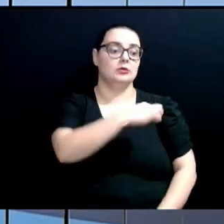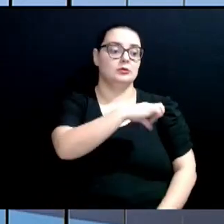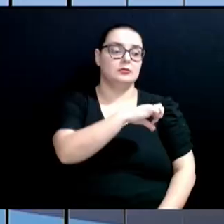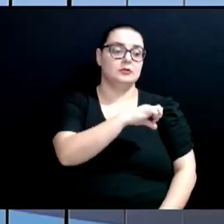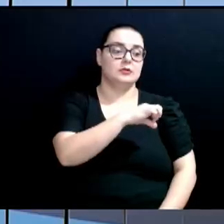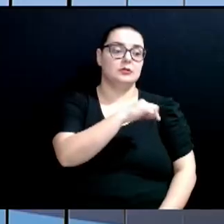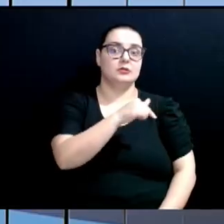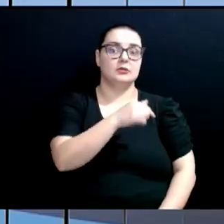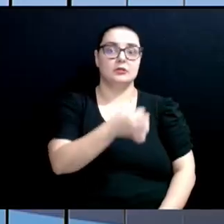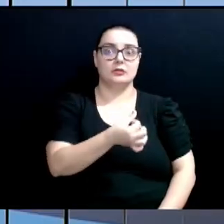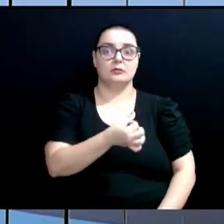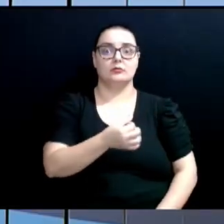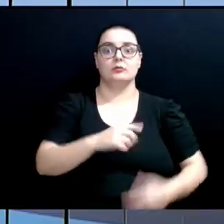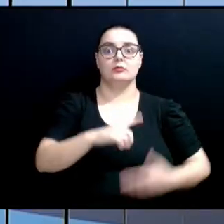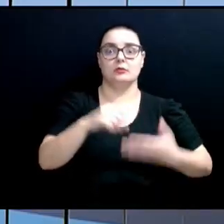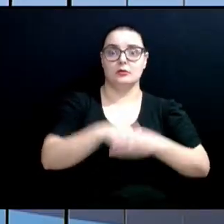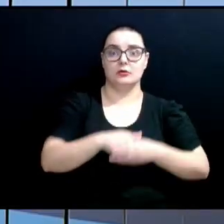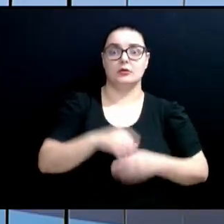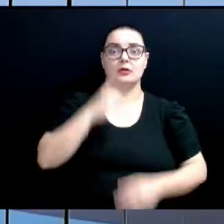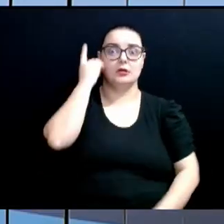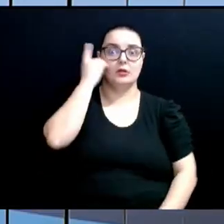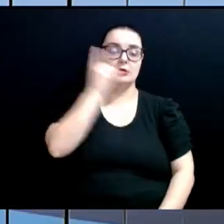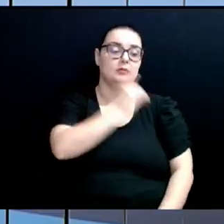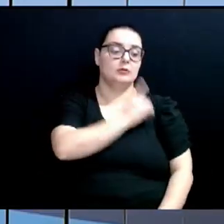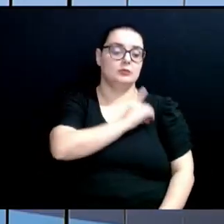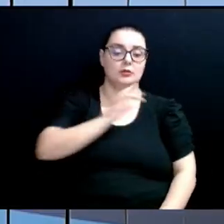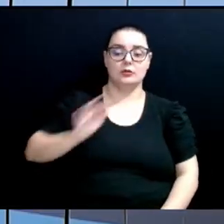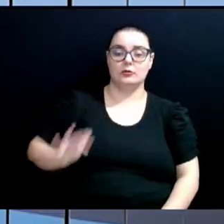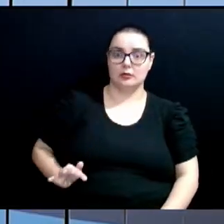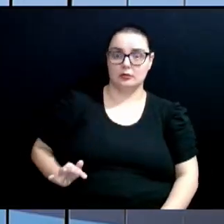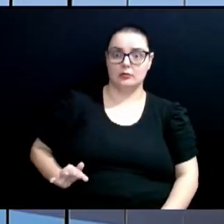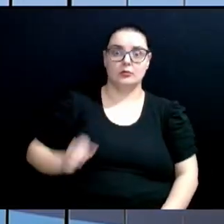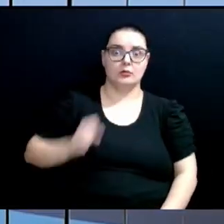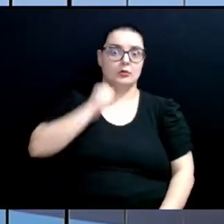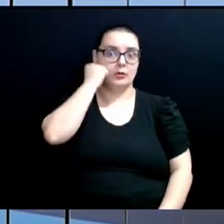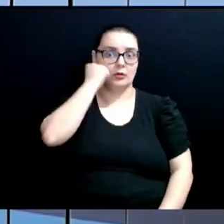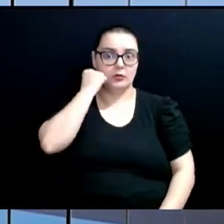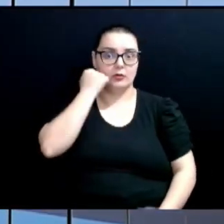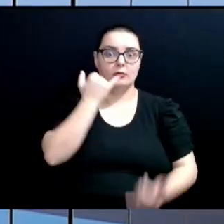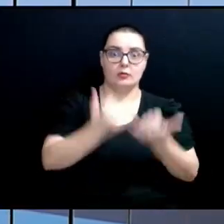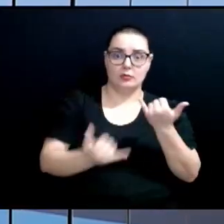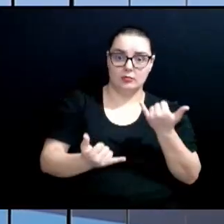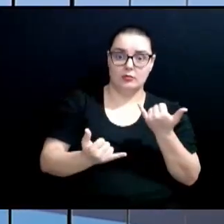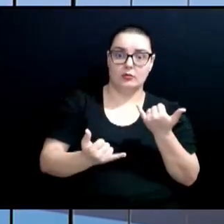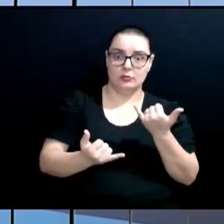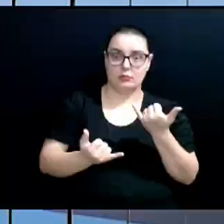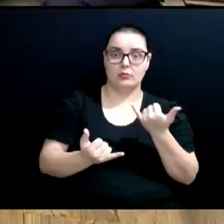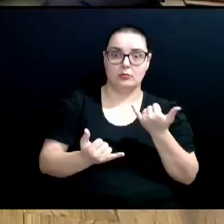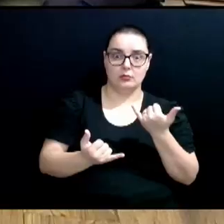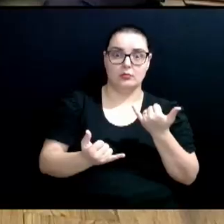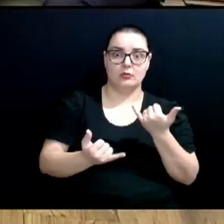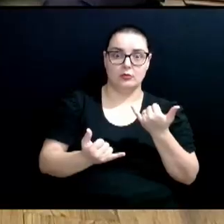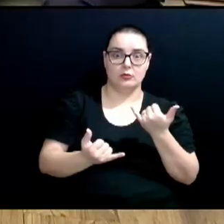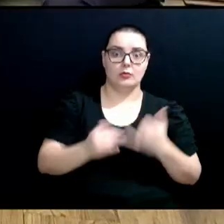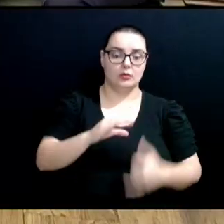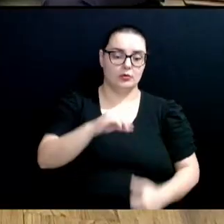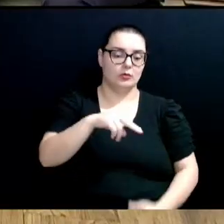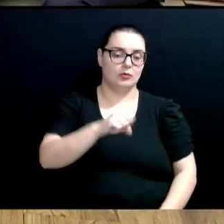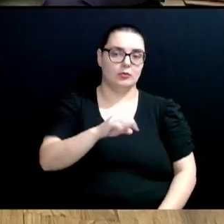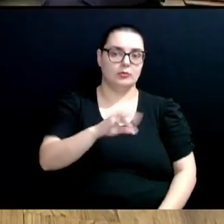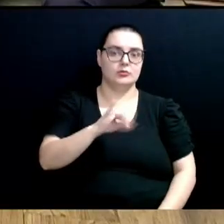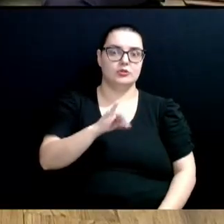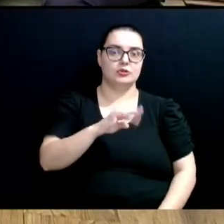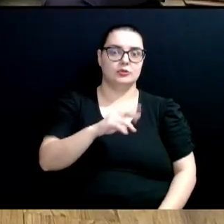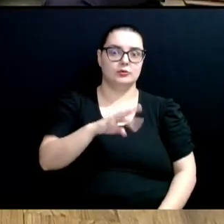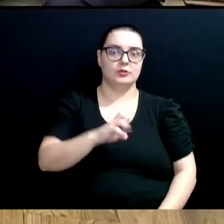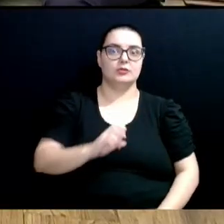deputados federais, senadores, uma parte dos constituintes eram de senadores já eleitos, né, então tem